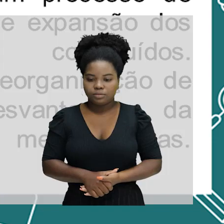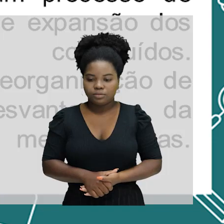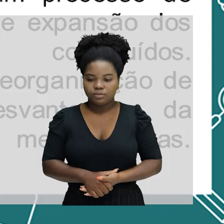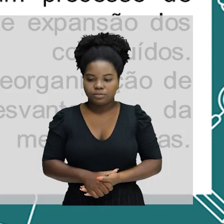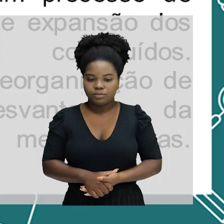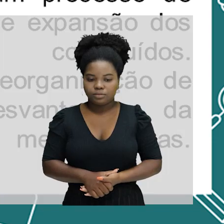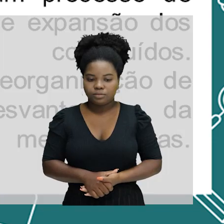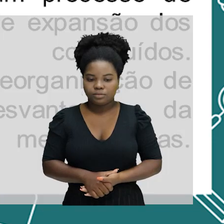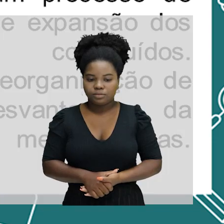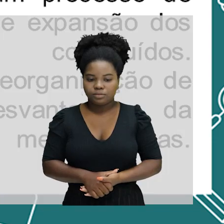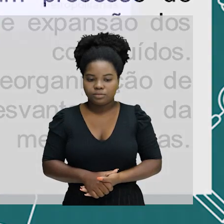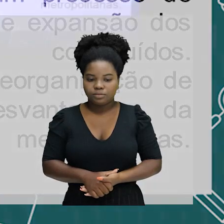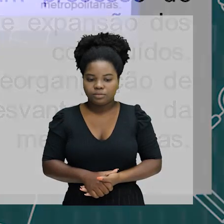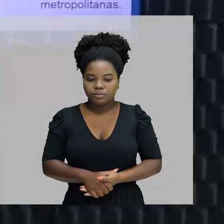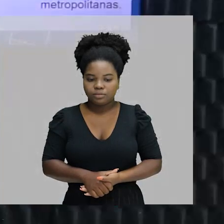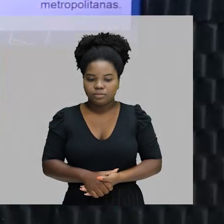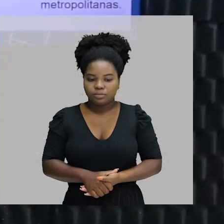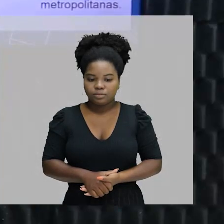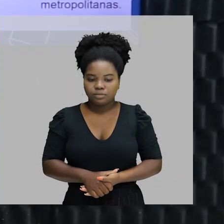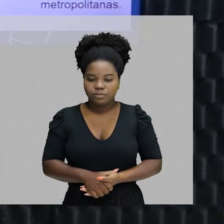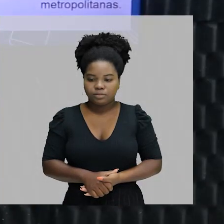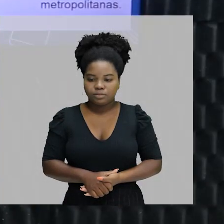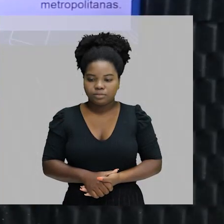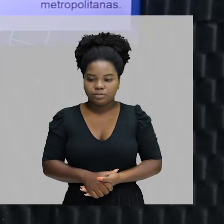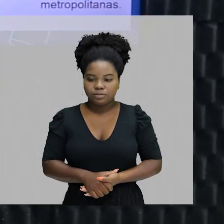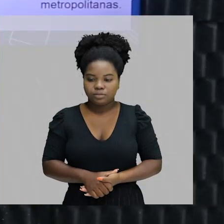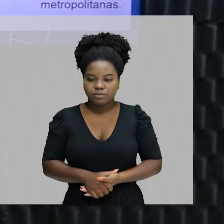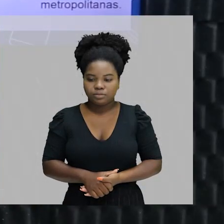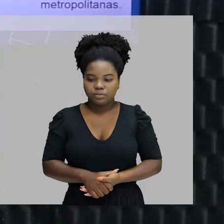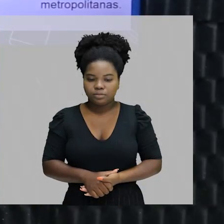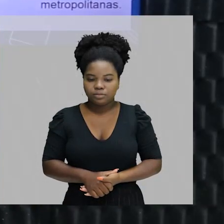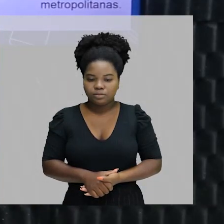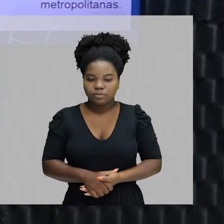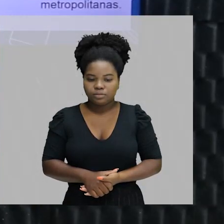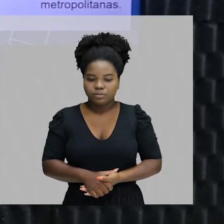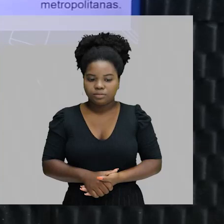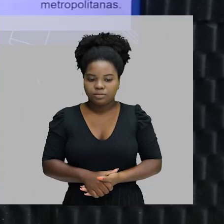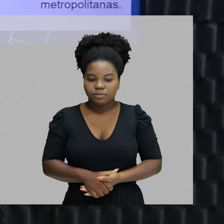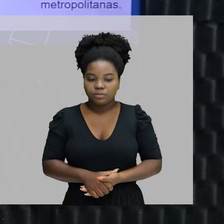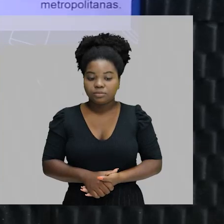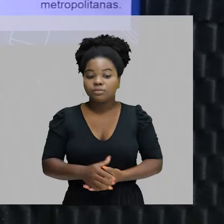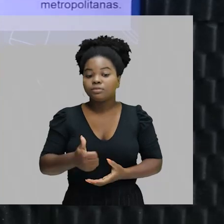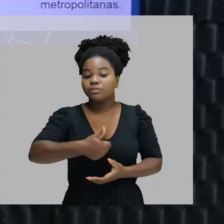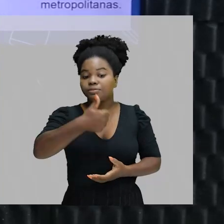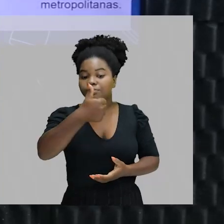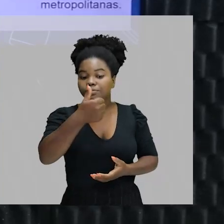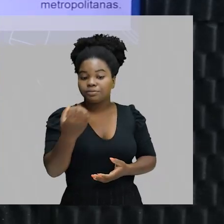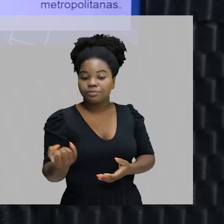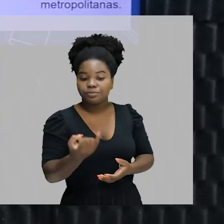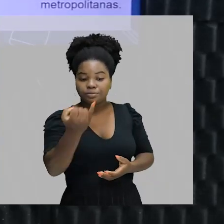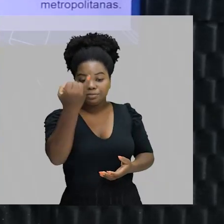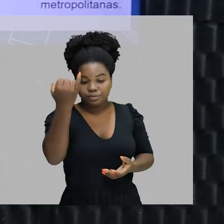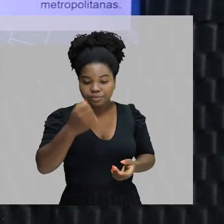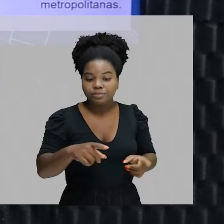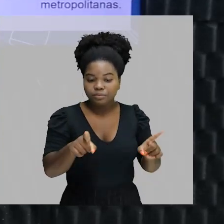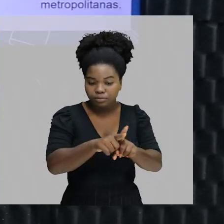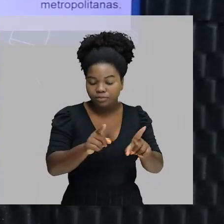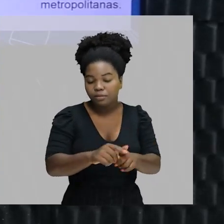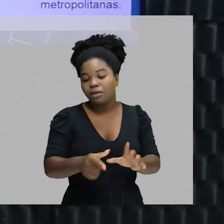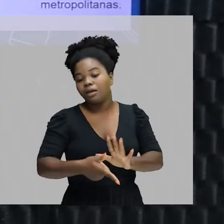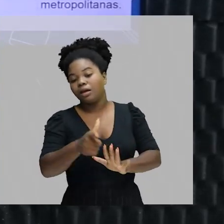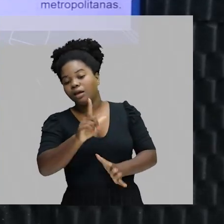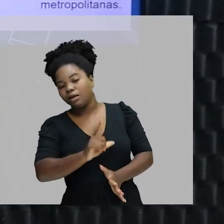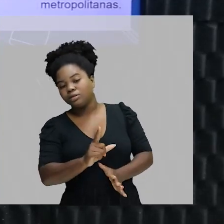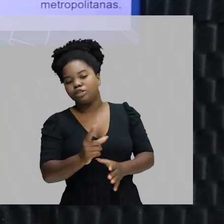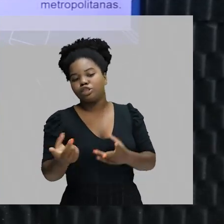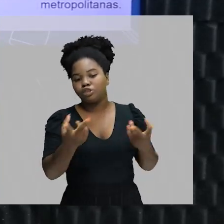às dificuldades de expansão dos espaços construídos. Primeira coisa importante, antes de